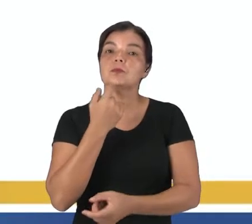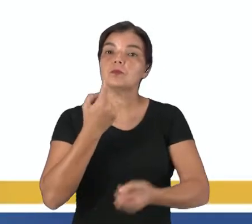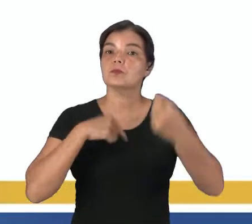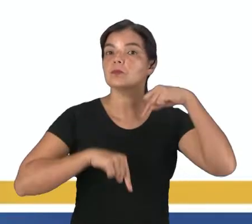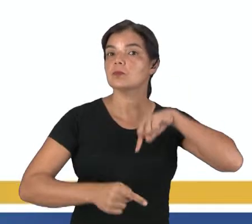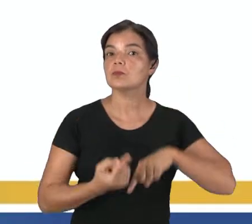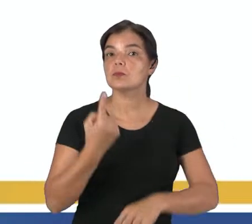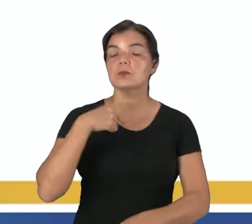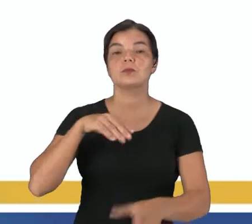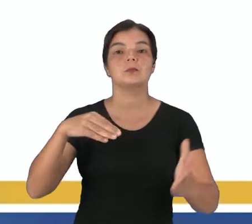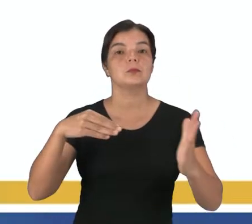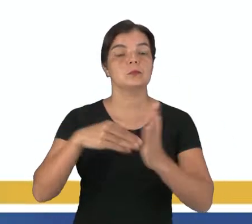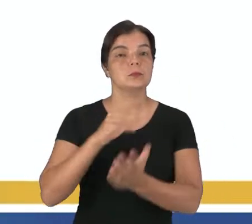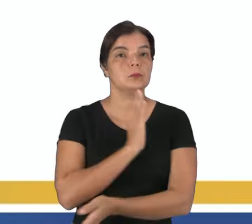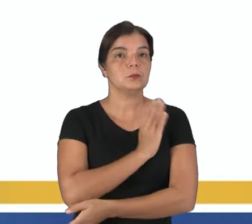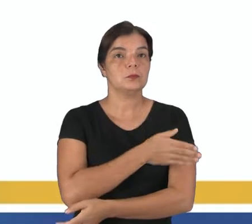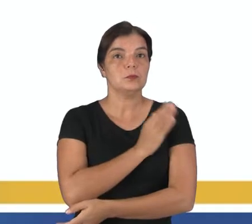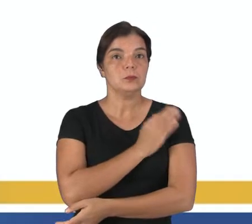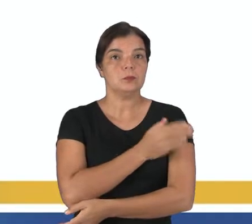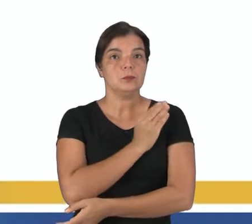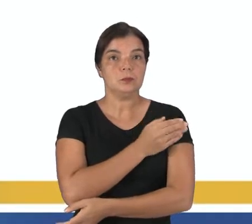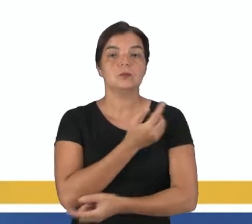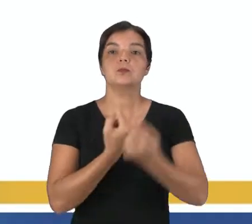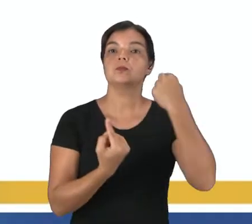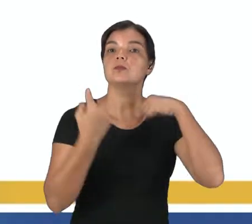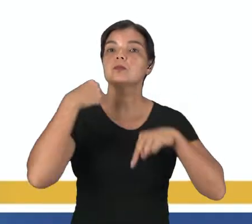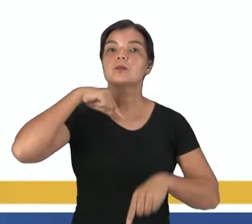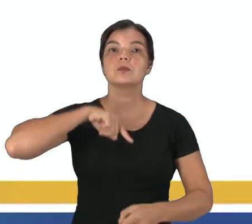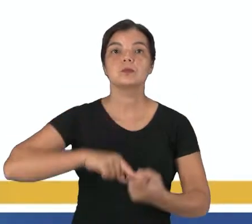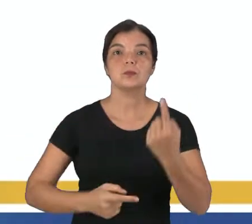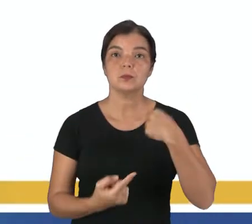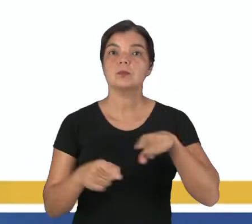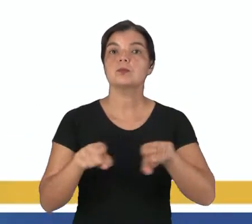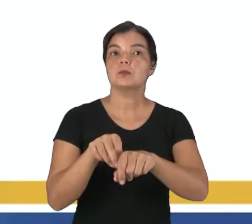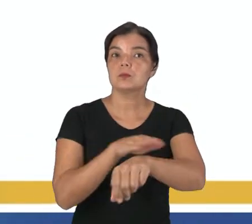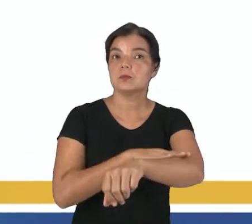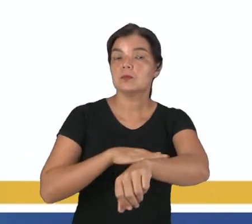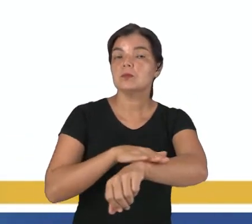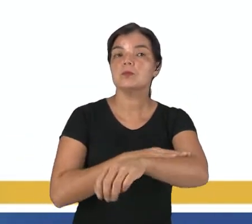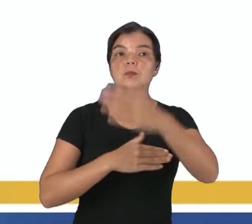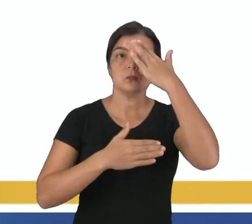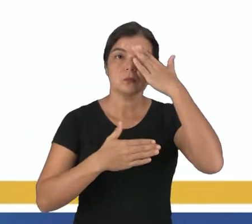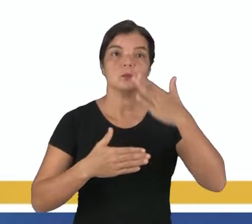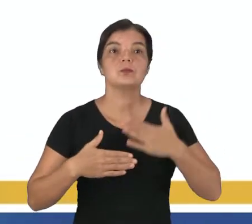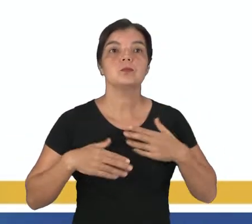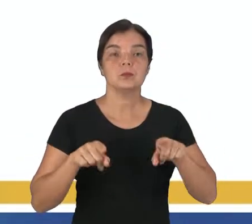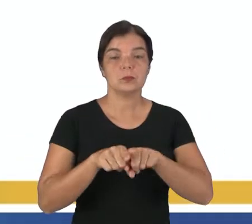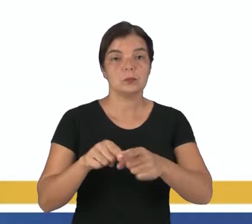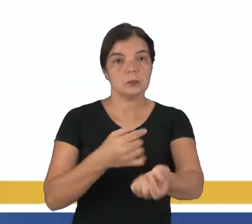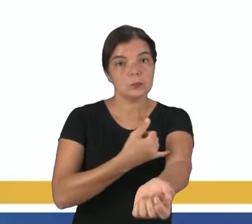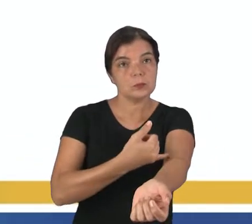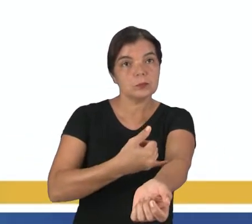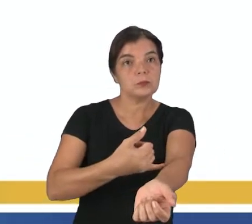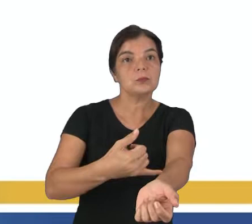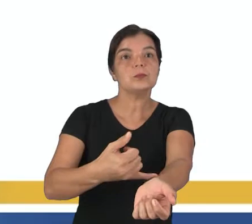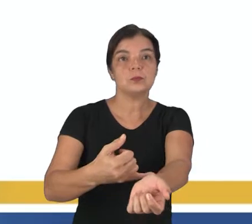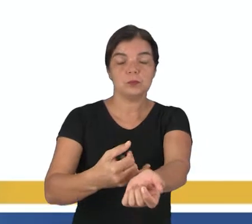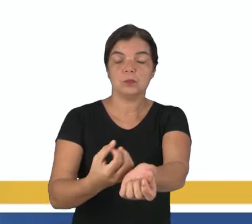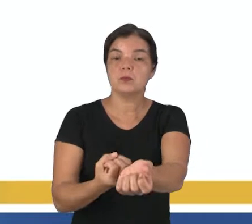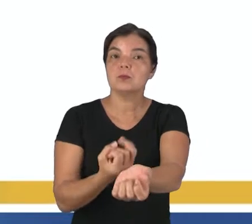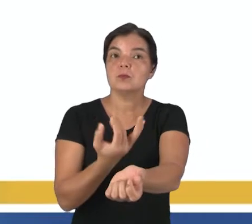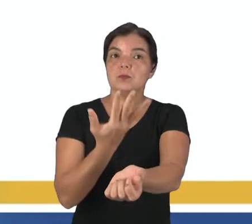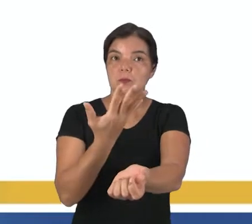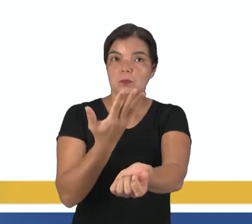coração, na verdade, do coração para os órgãos e para os tecidos do corpo, enquanto nas veias,